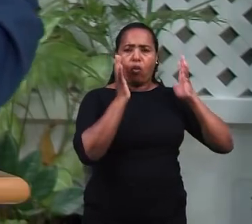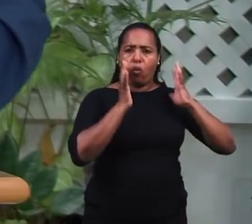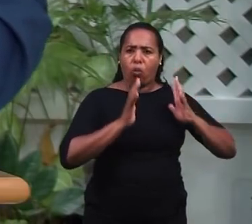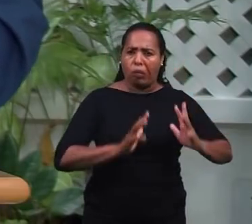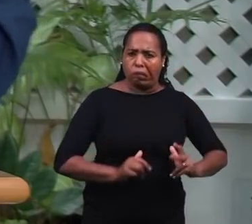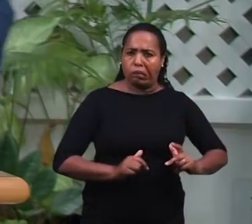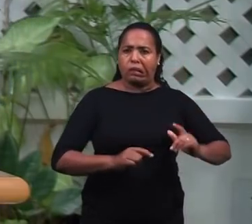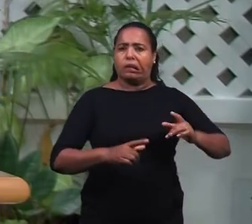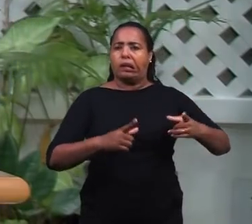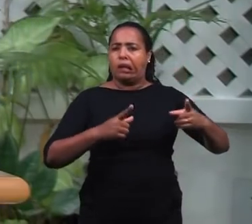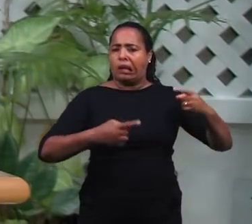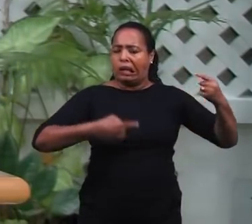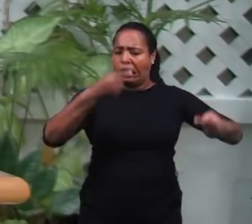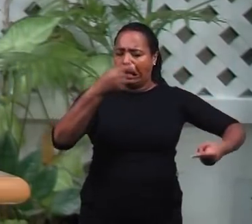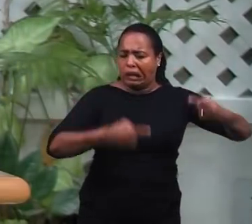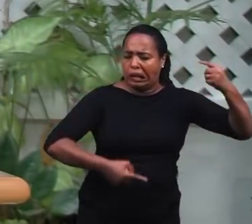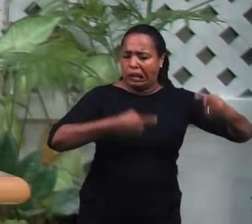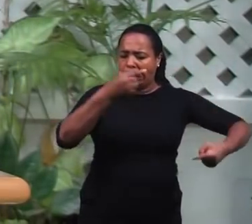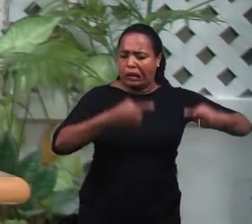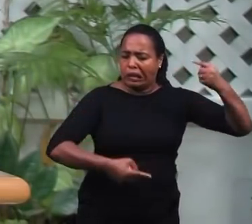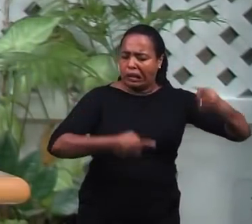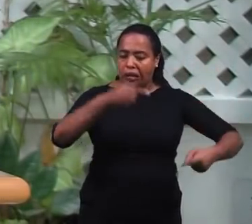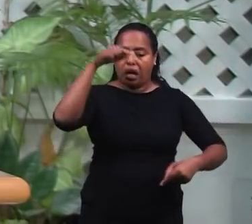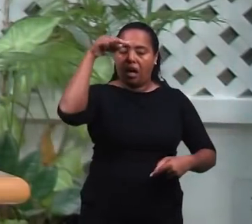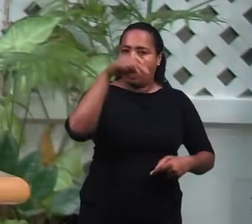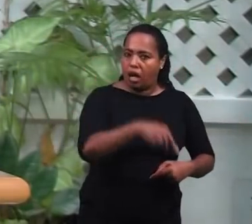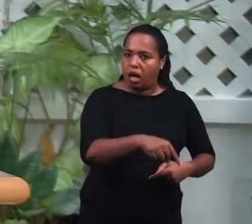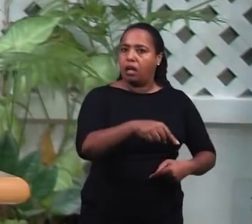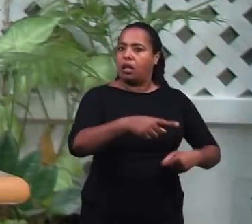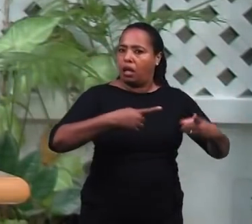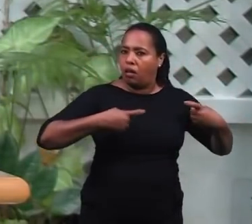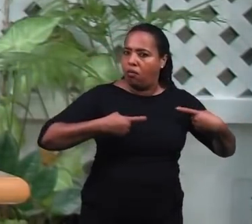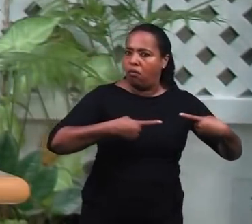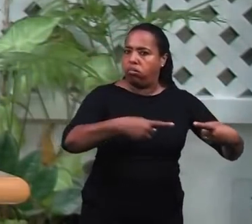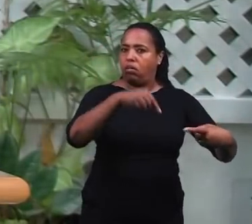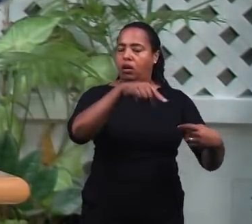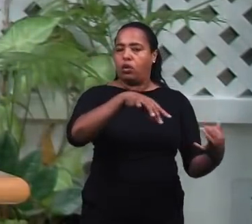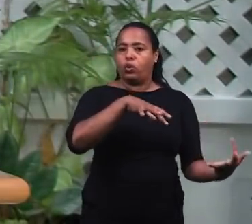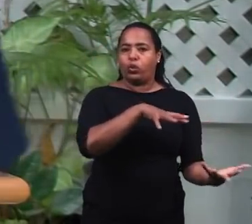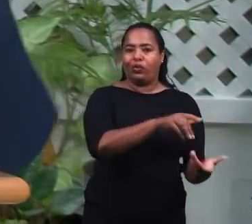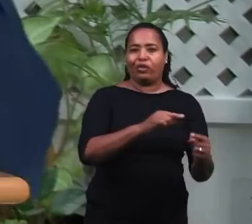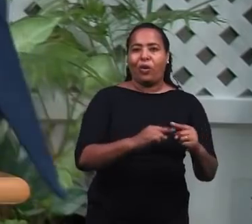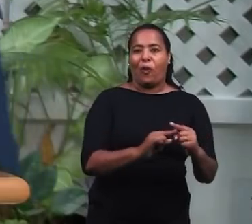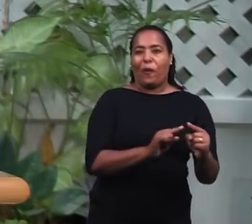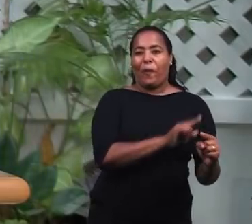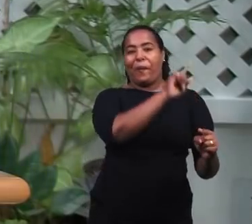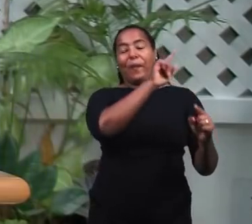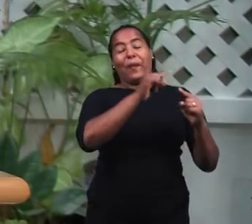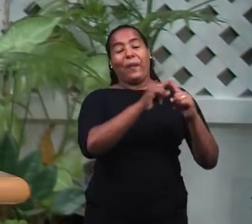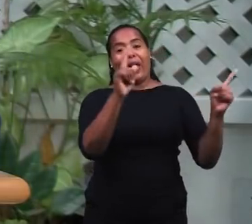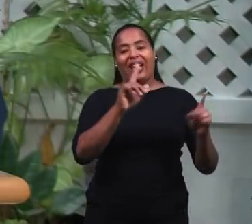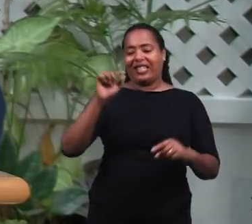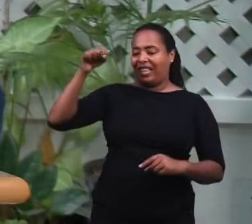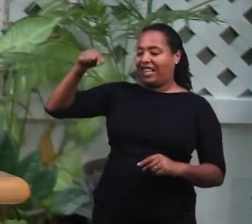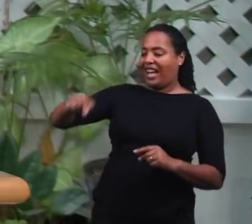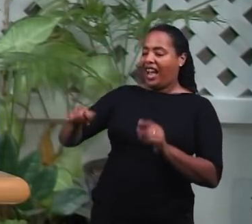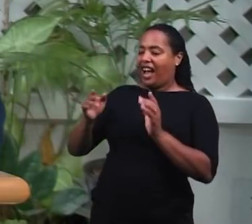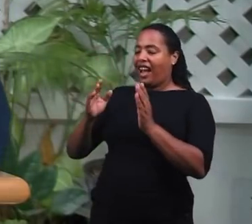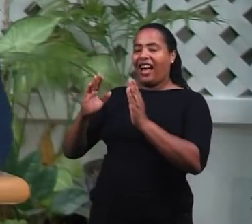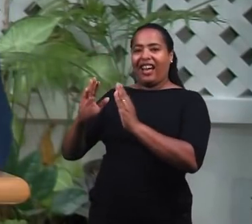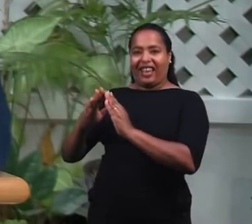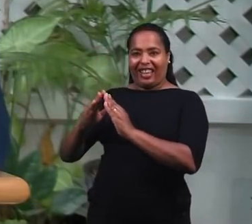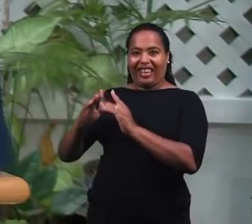dará nas grandes batalhas que serão travadas aqui na terra. Enquanto isso, a noiva estará com o